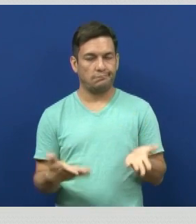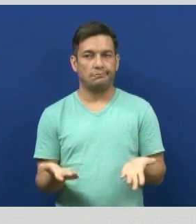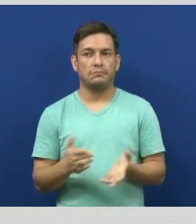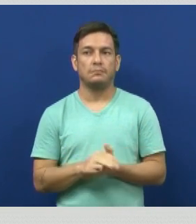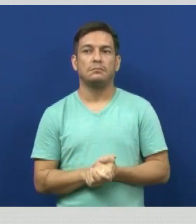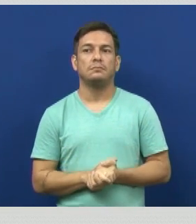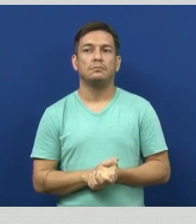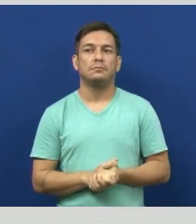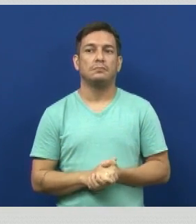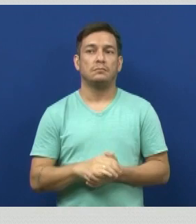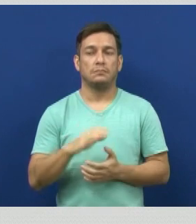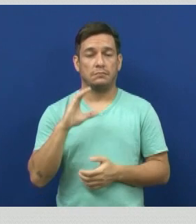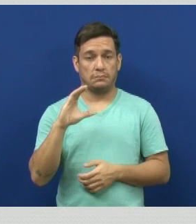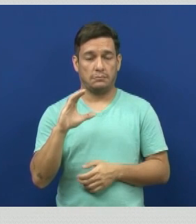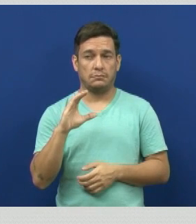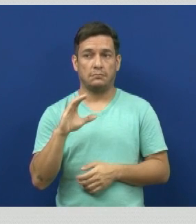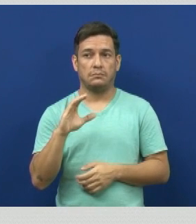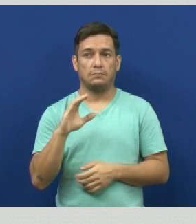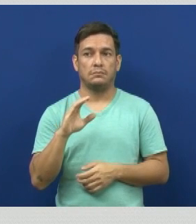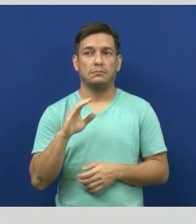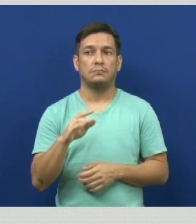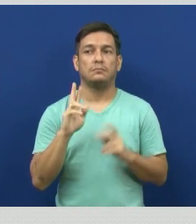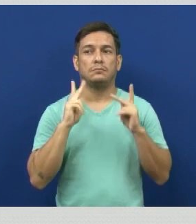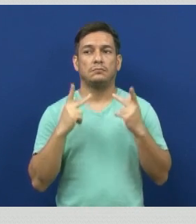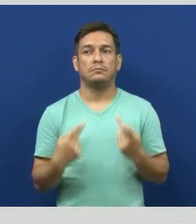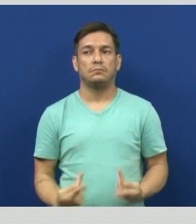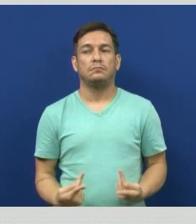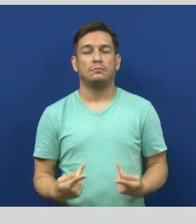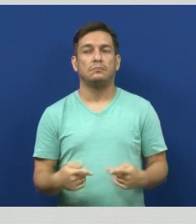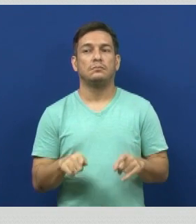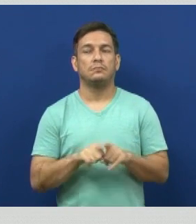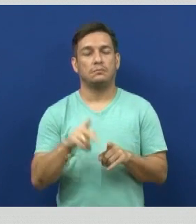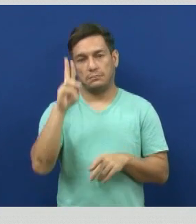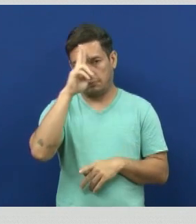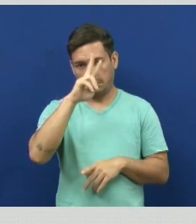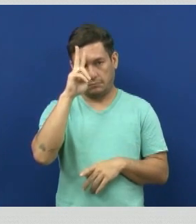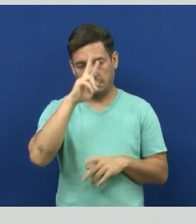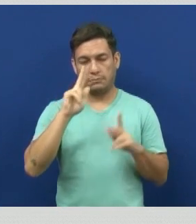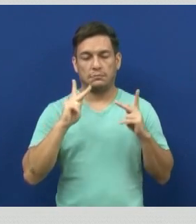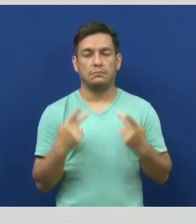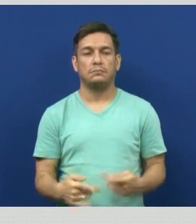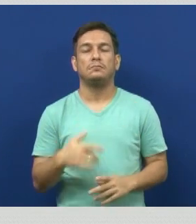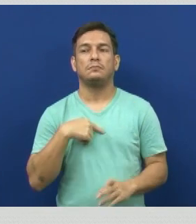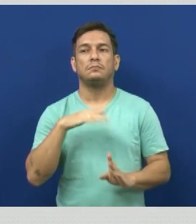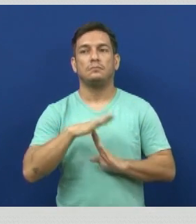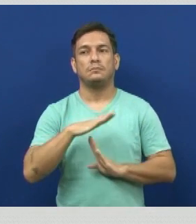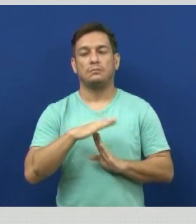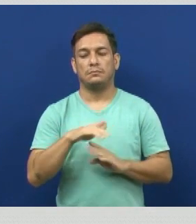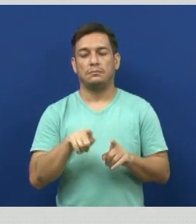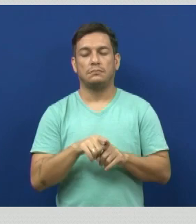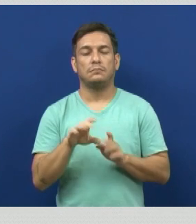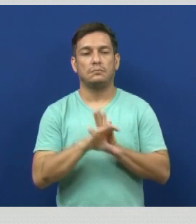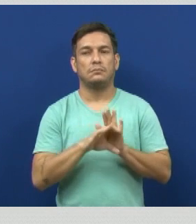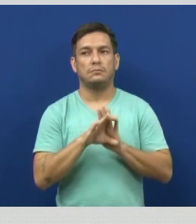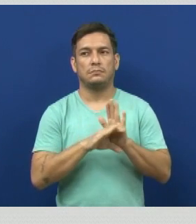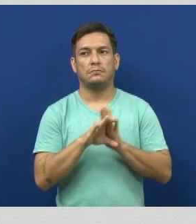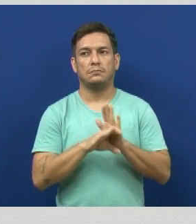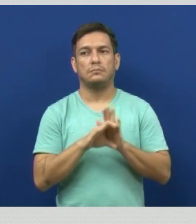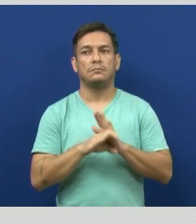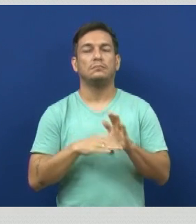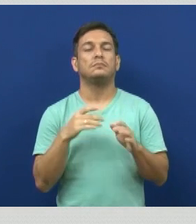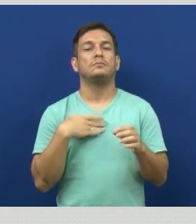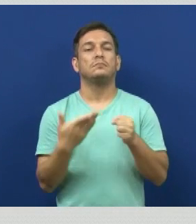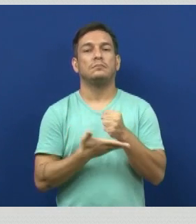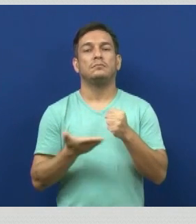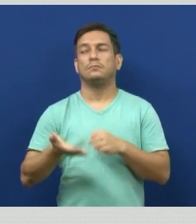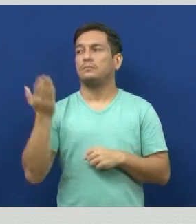contexto. E a alternativa C, a história da humanidade, limitando esse conceito à justaposição do